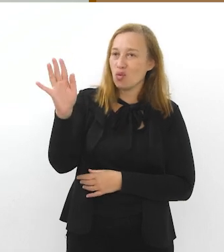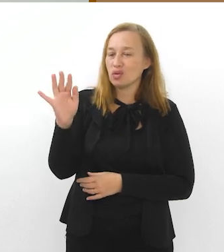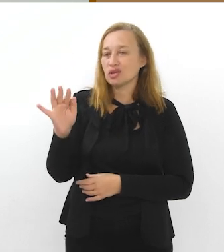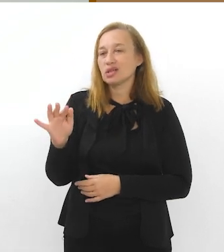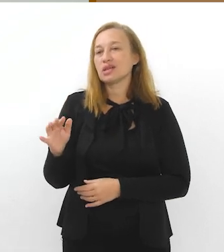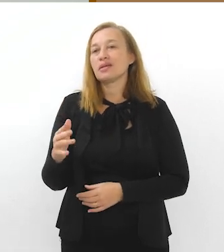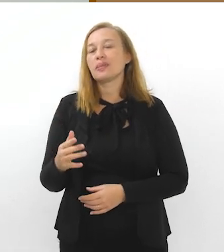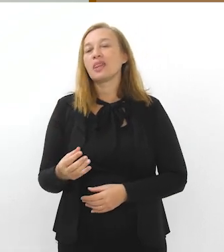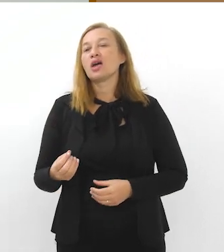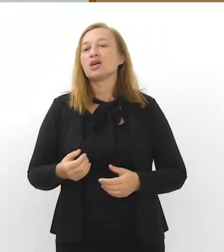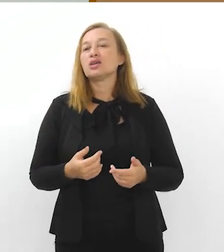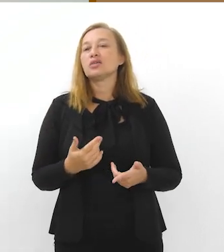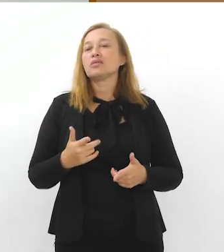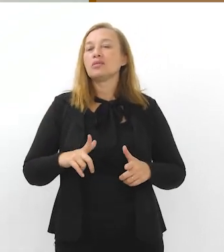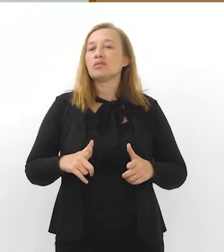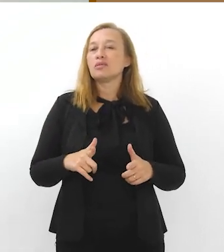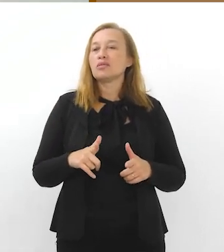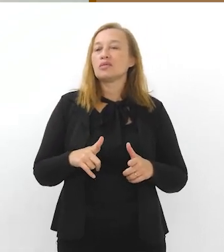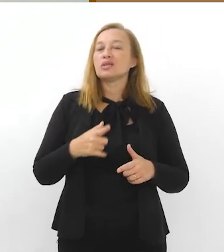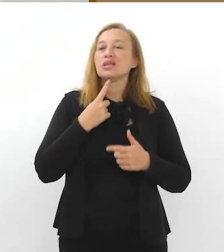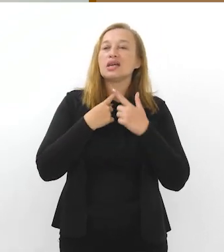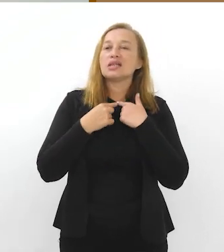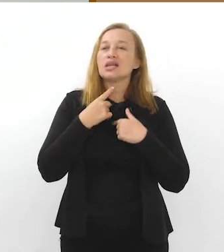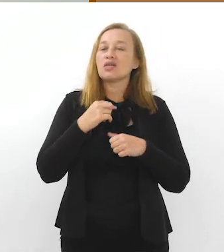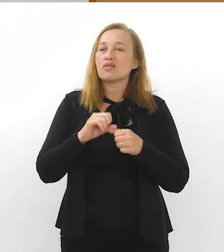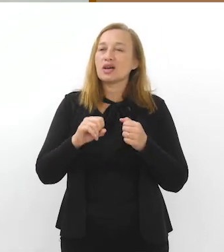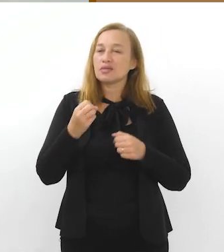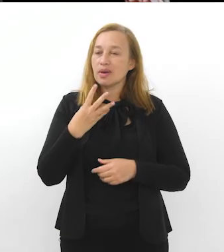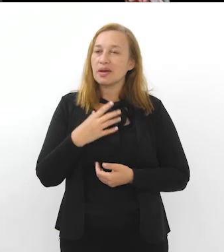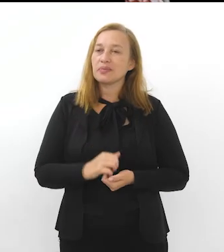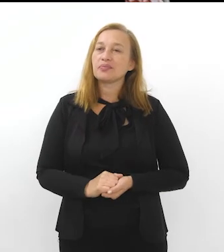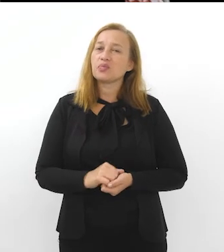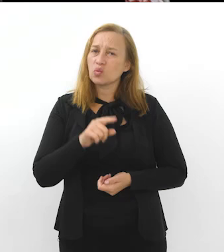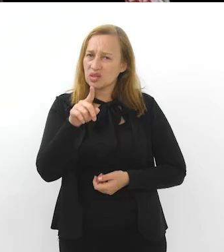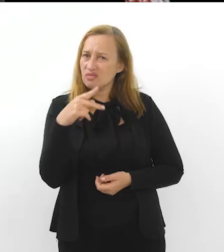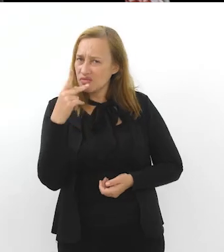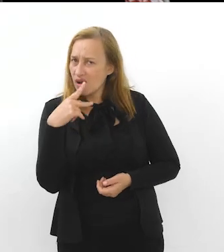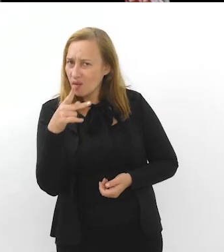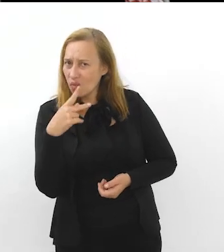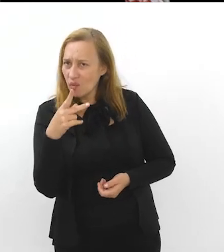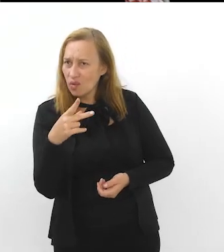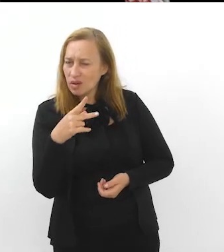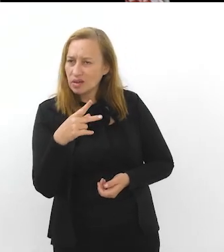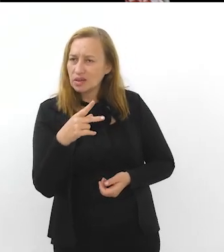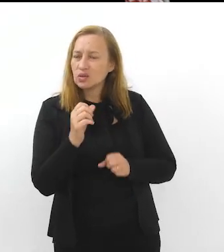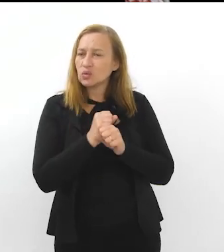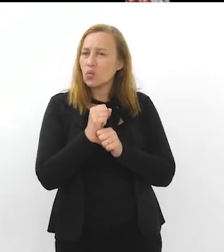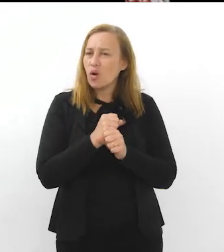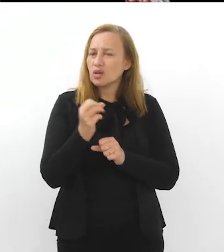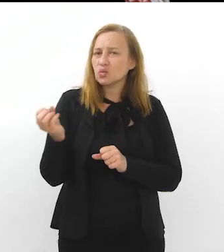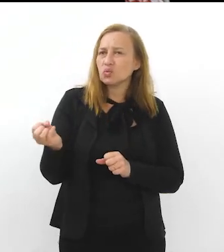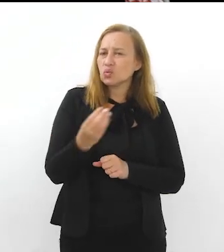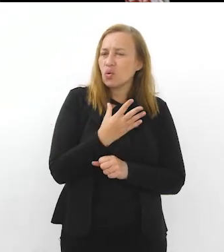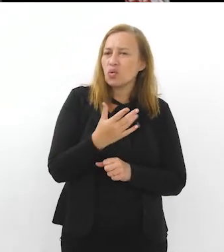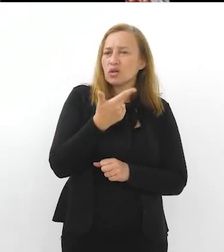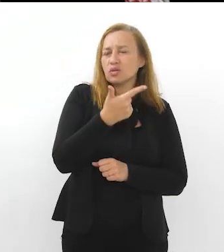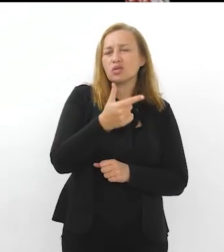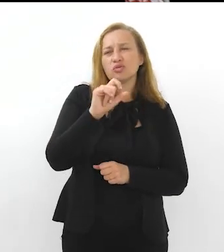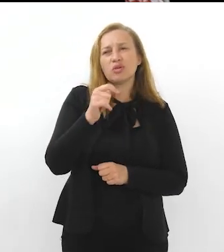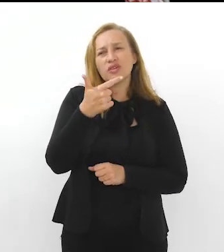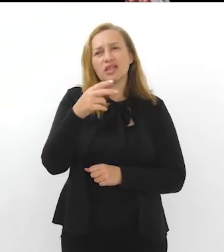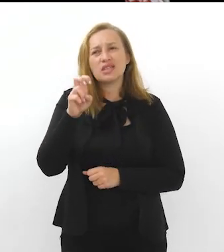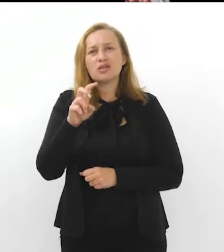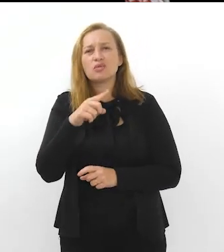atrás daquilo que me faz bem e que faz bem para as pessoas. Pois é, você falou aí em um ano novo,